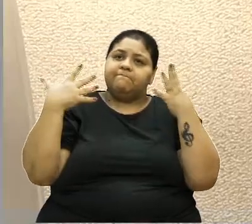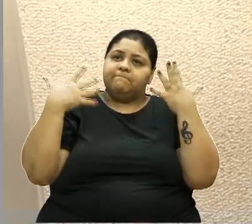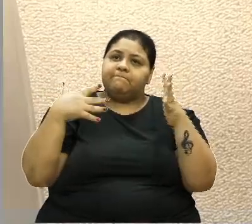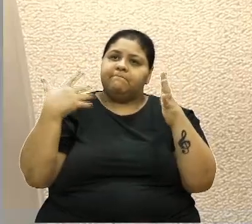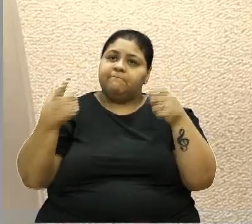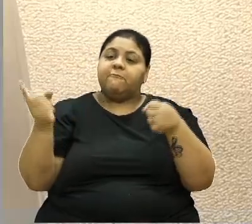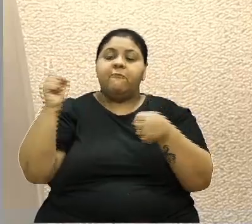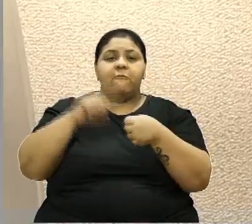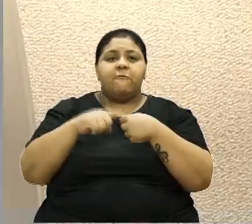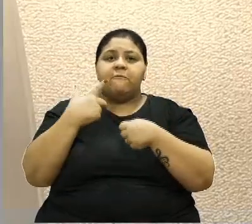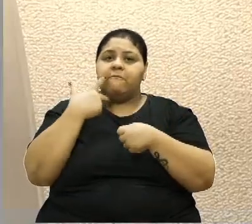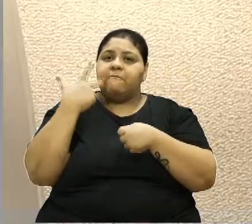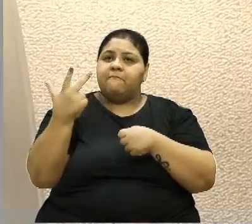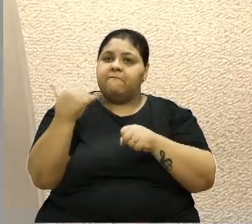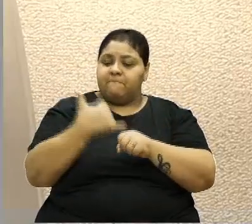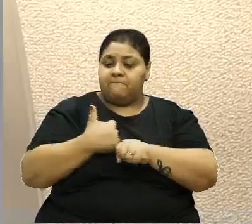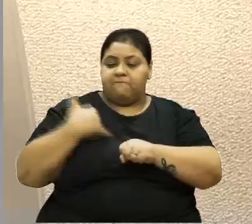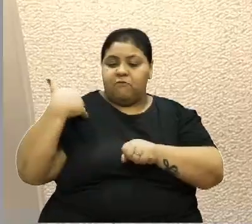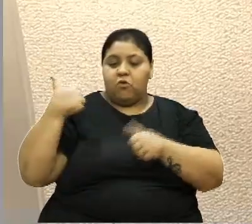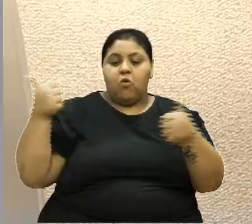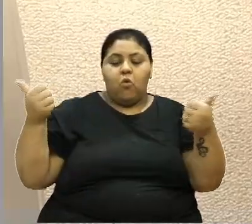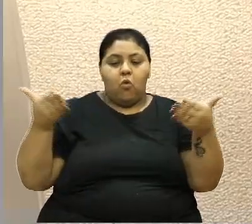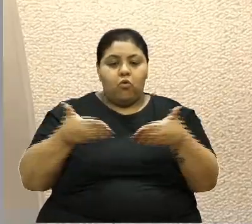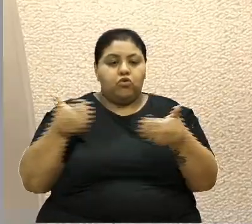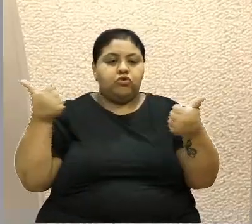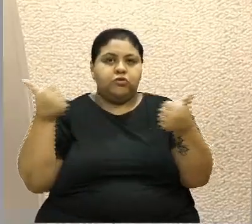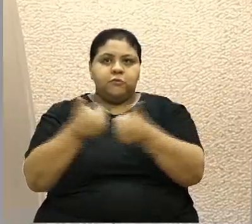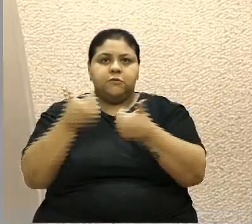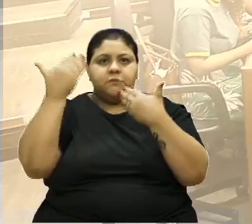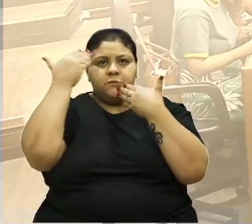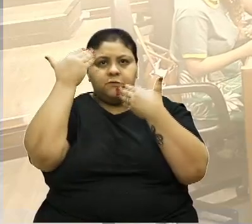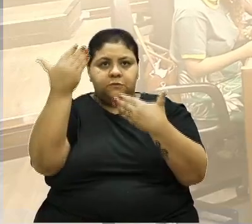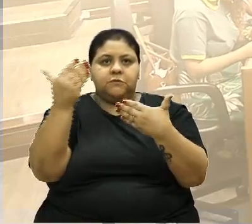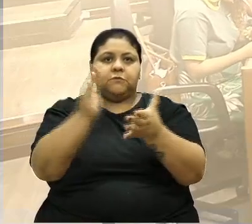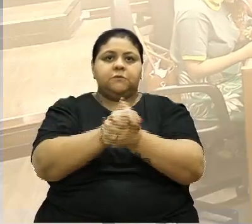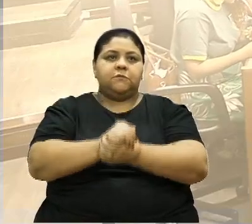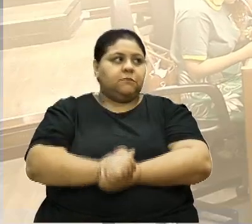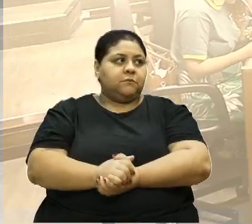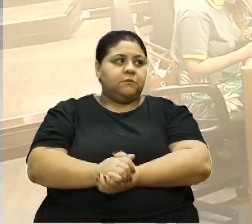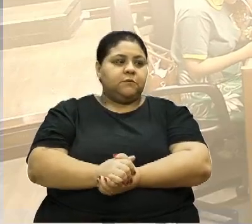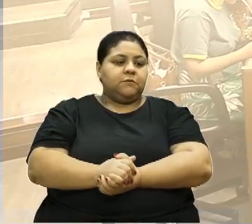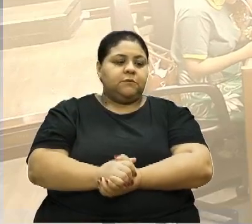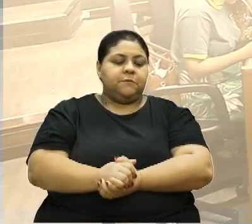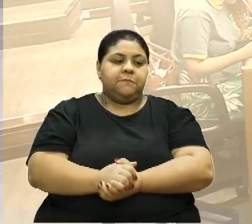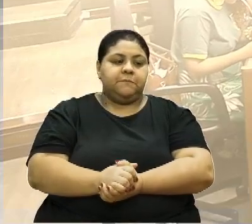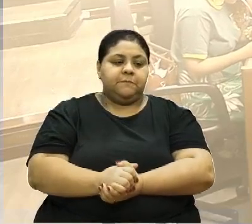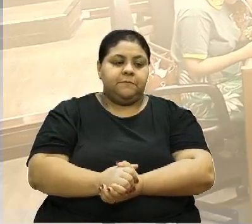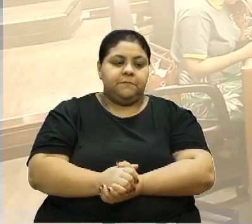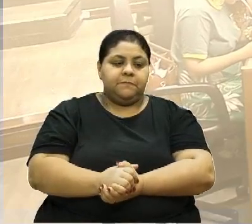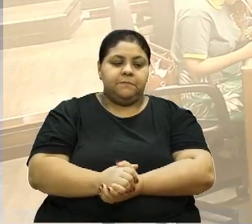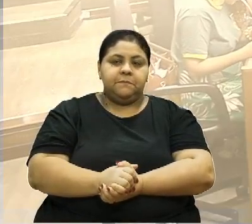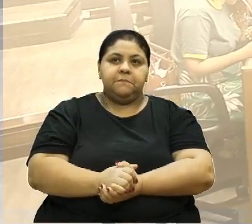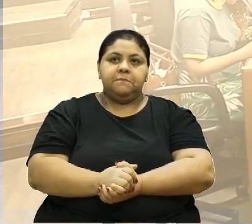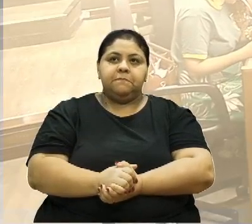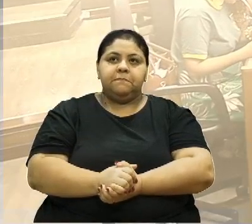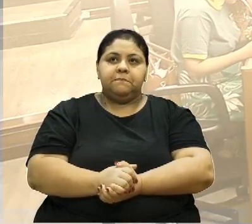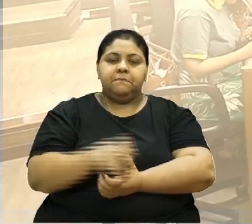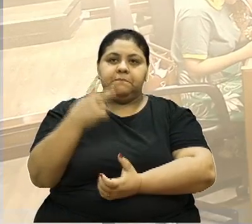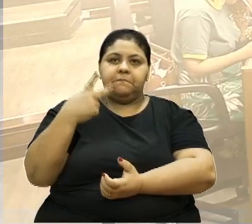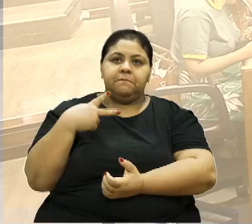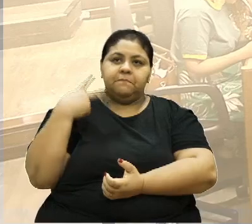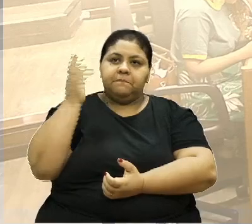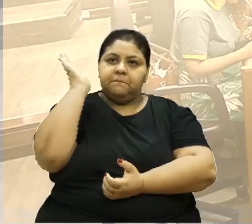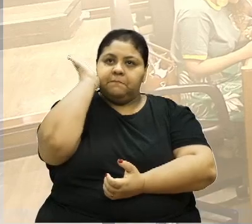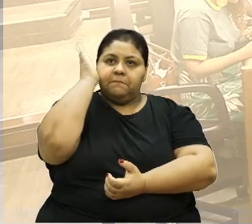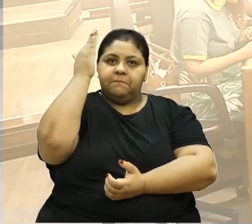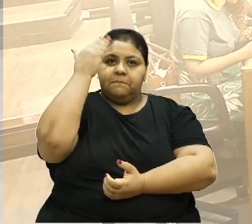volto a repetir, foi uma grande honra estar aqui ao seu lado. Uma parte, vereador. Peço uma parte. Vereador